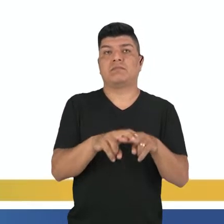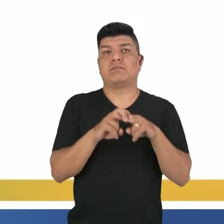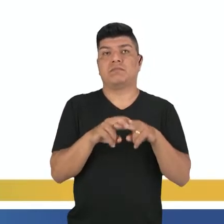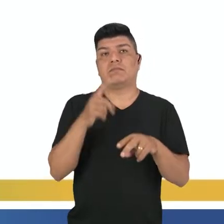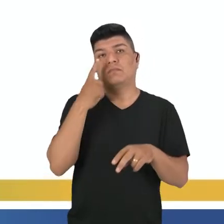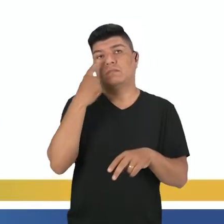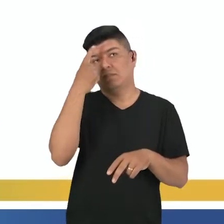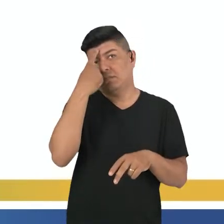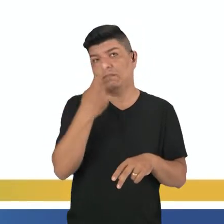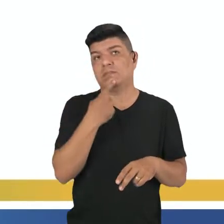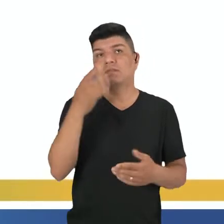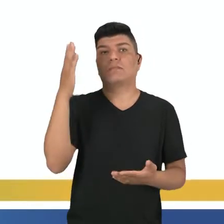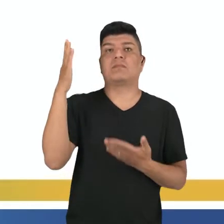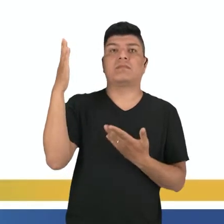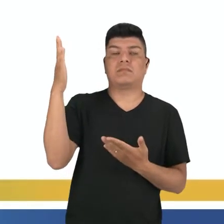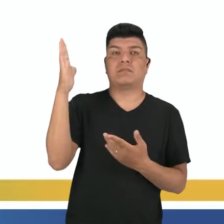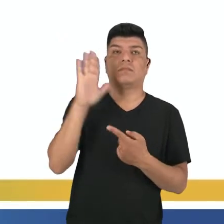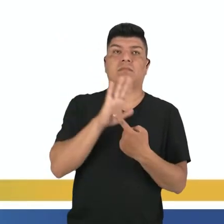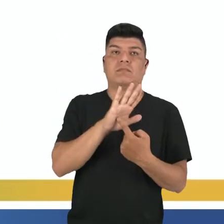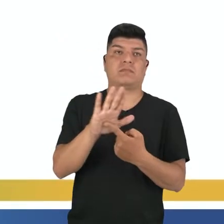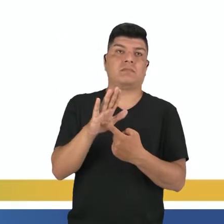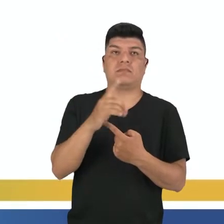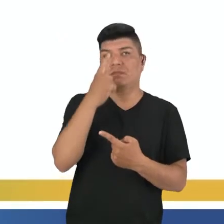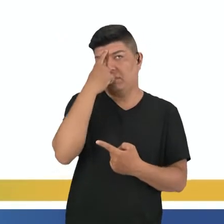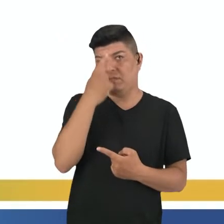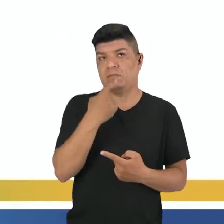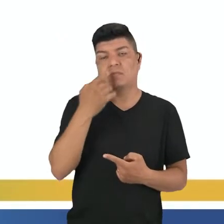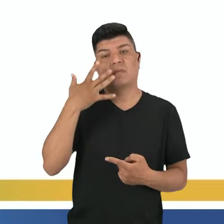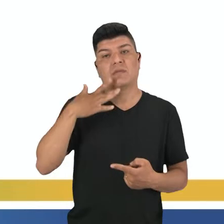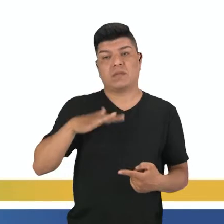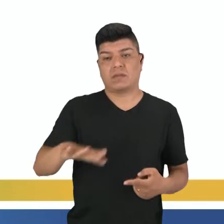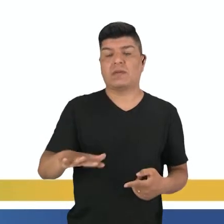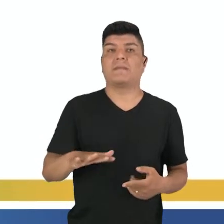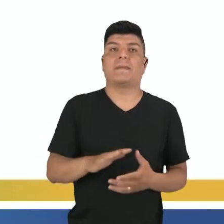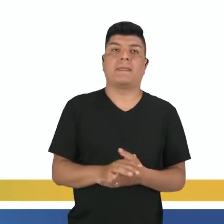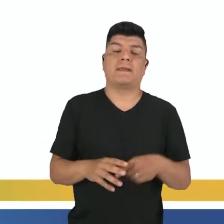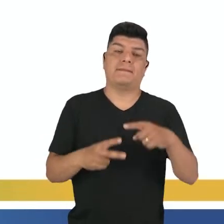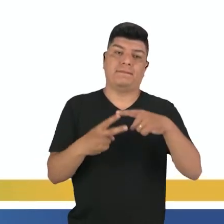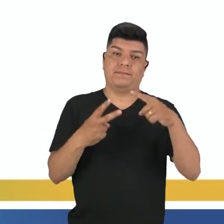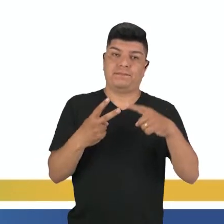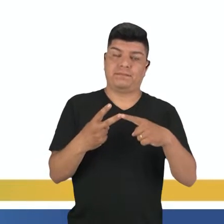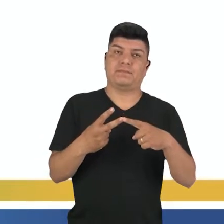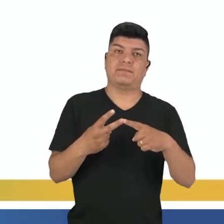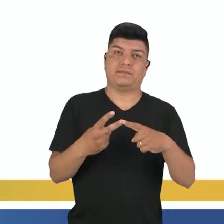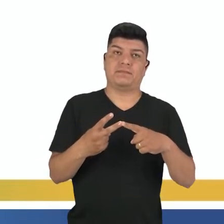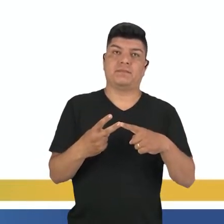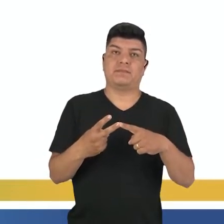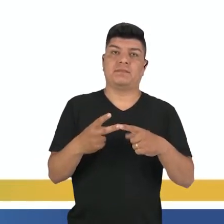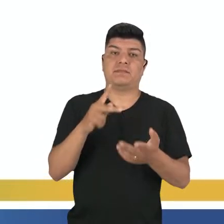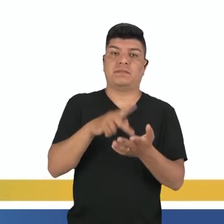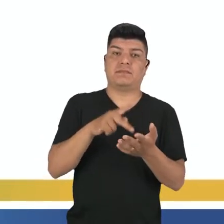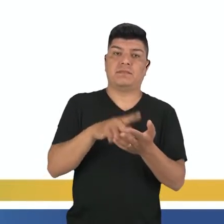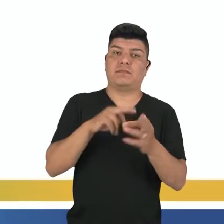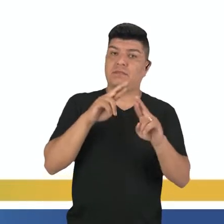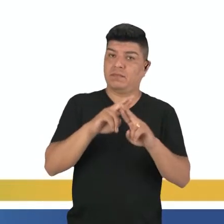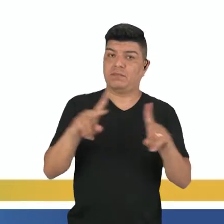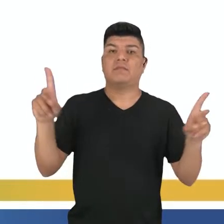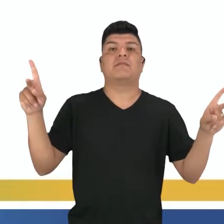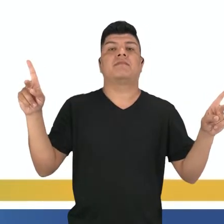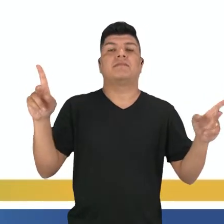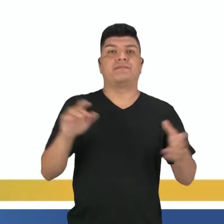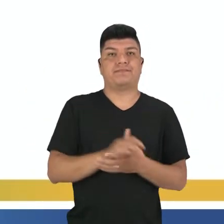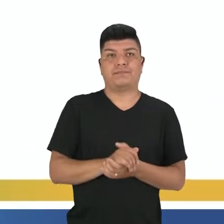vocês podem observar na foto, eu coloquei a imagem de crianças. Crianças em realidades